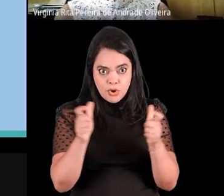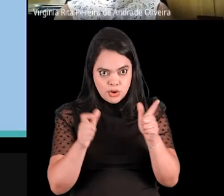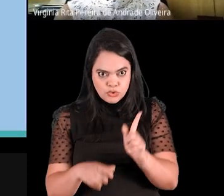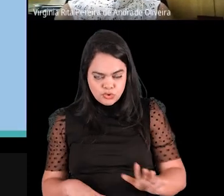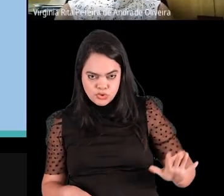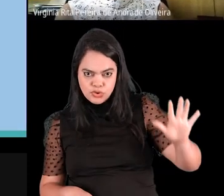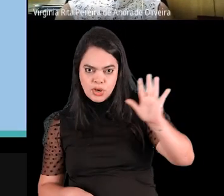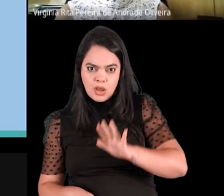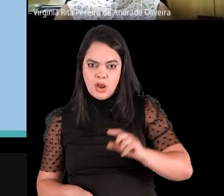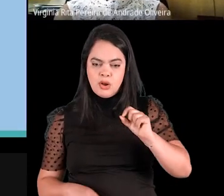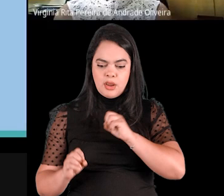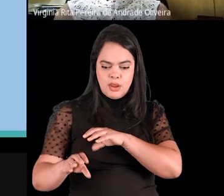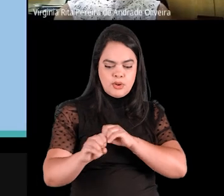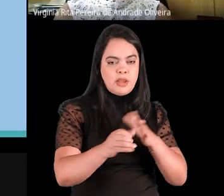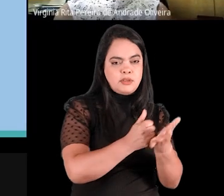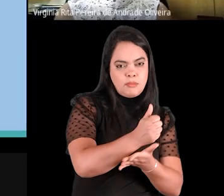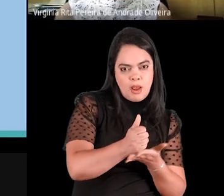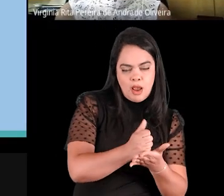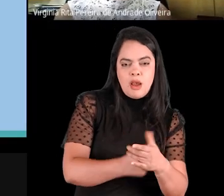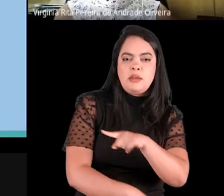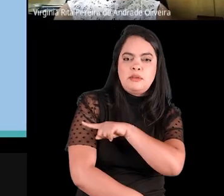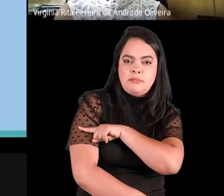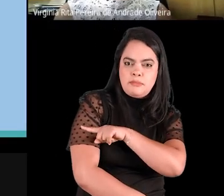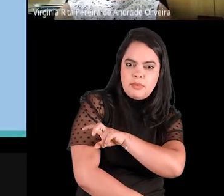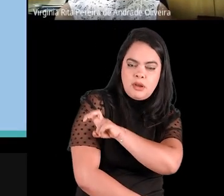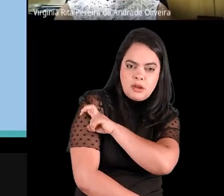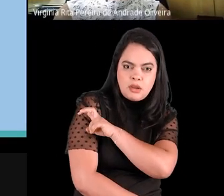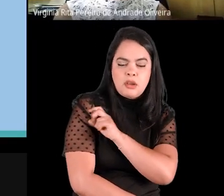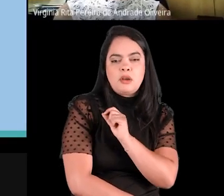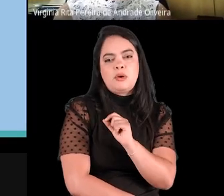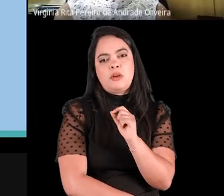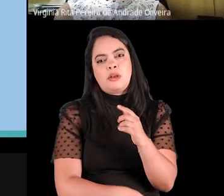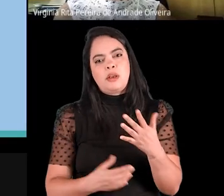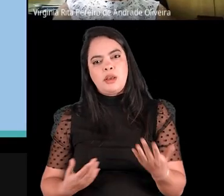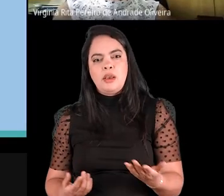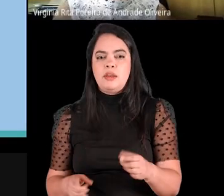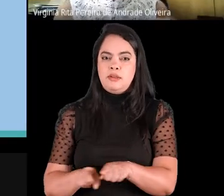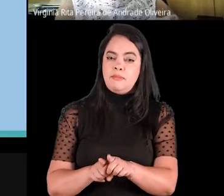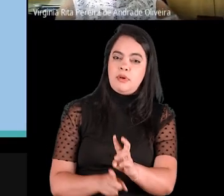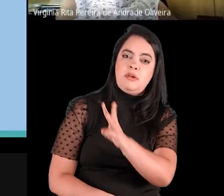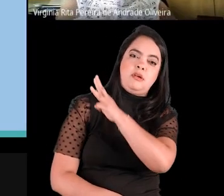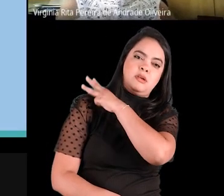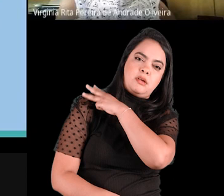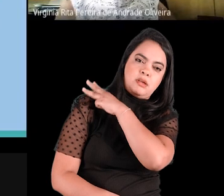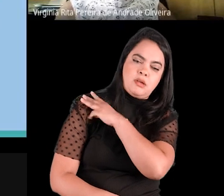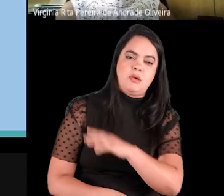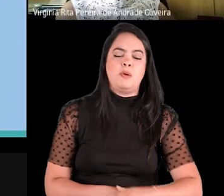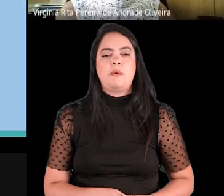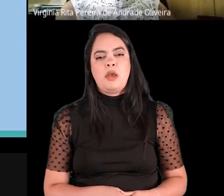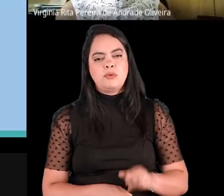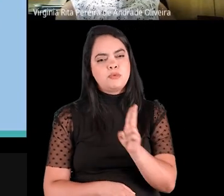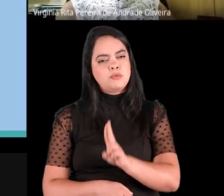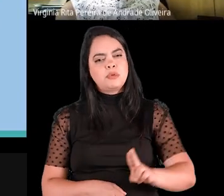ensino, educação básica, ensino fundamental, né, educação, ensino médio, utilizaram muito das